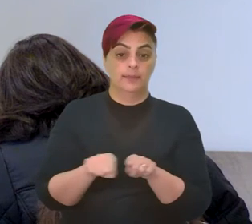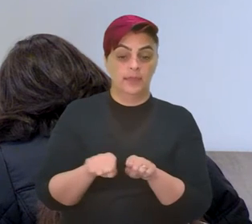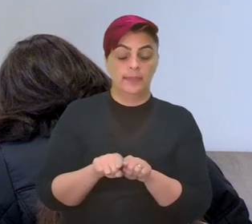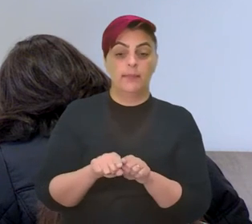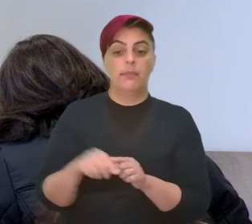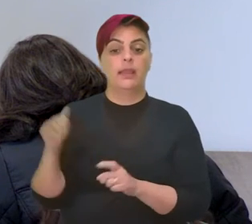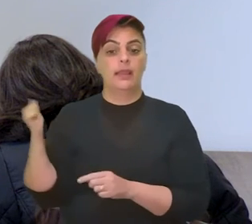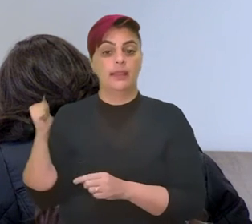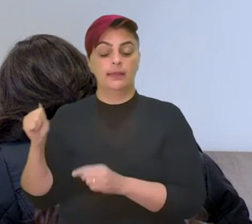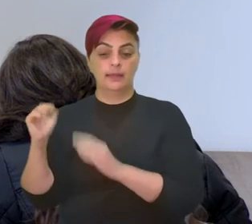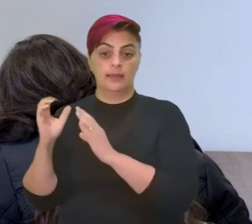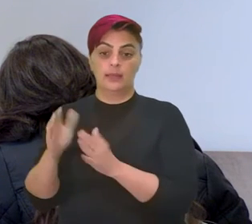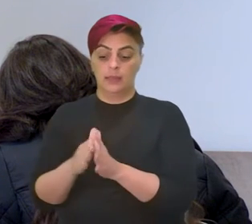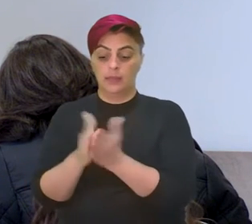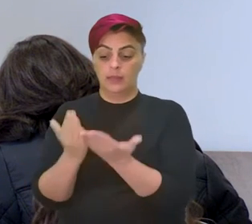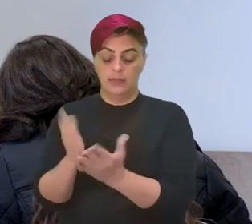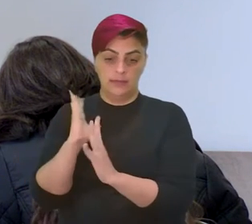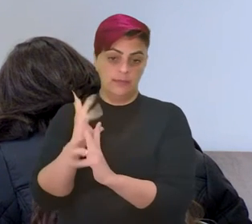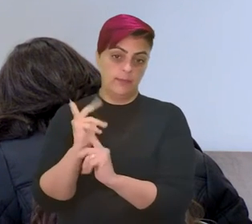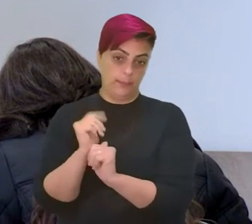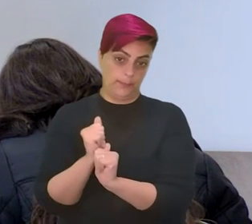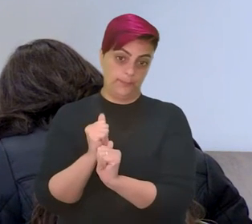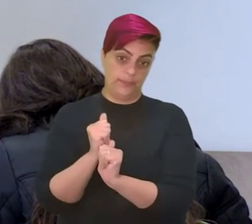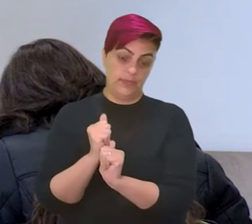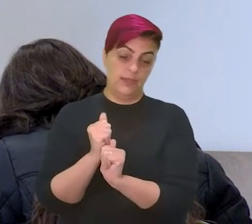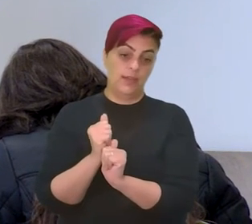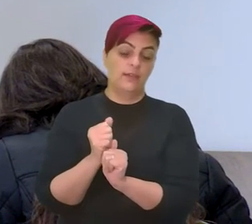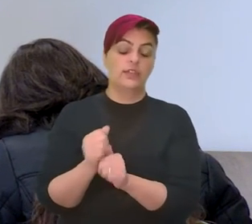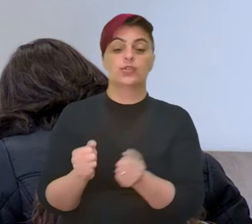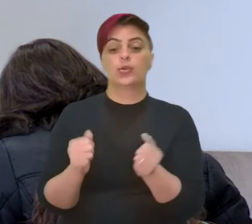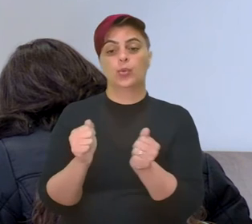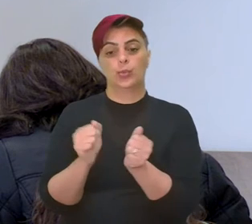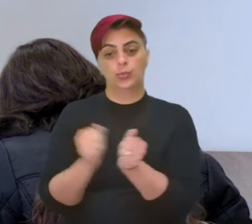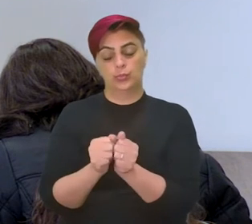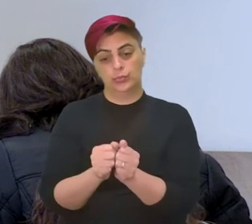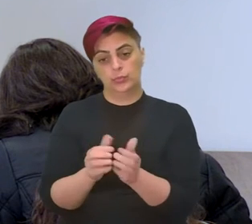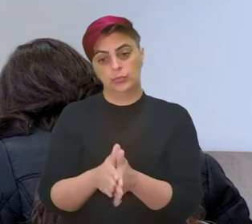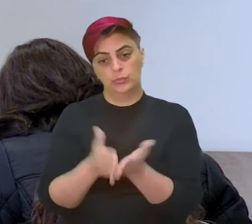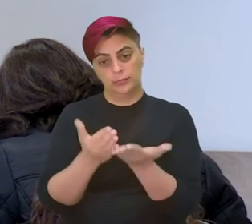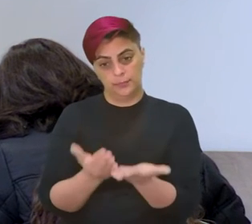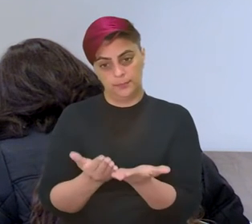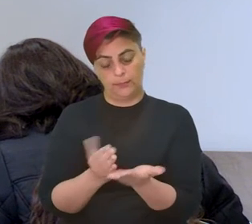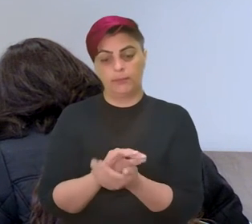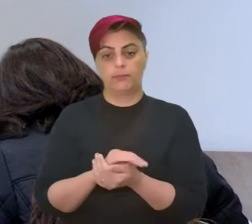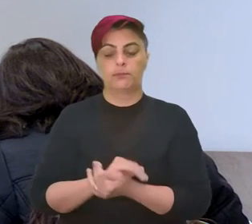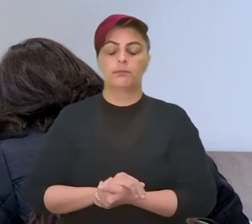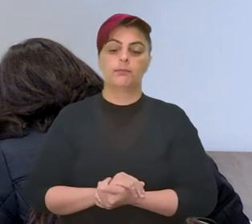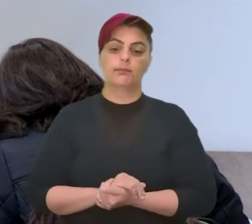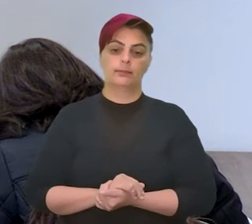responsável pela revisão técnica da tradução publicada pela primeira vez na coleção Os Pensadores, em 1976.